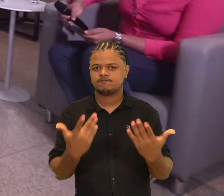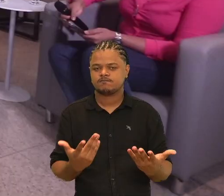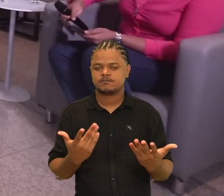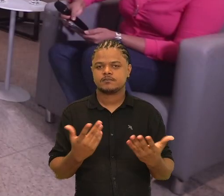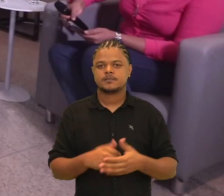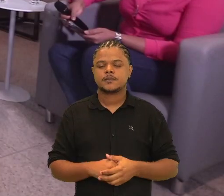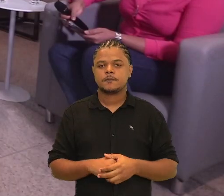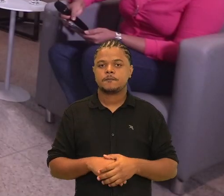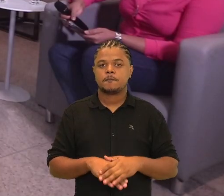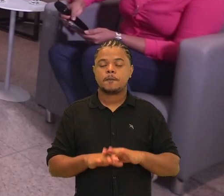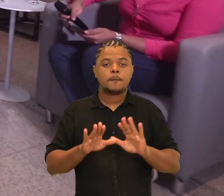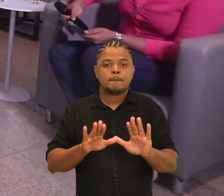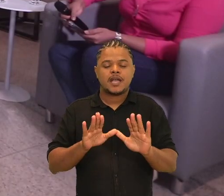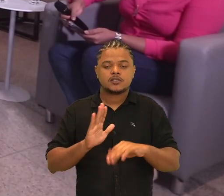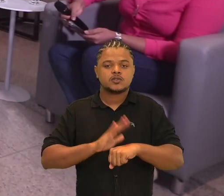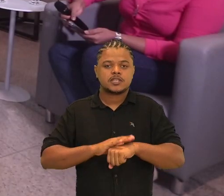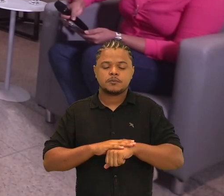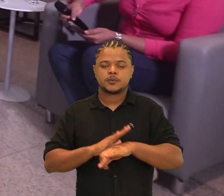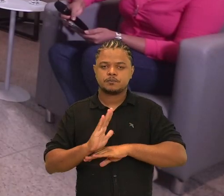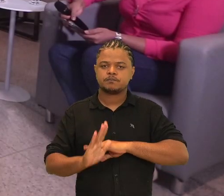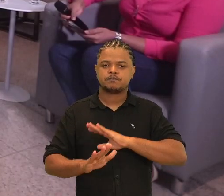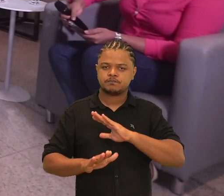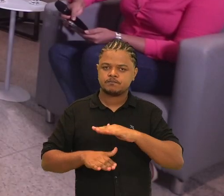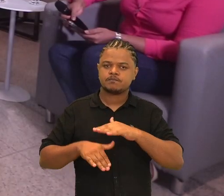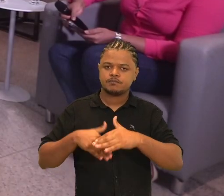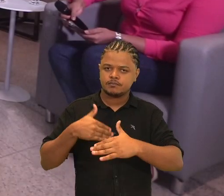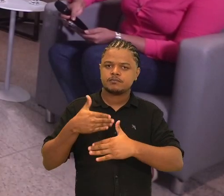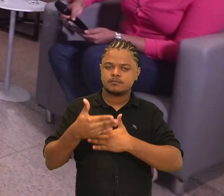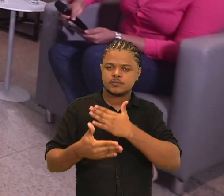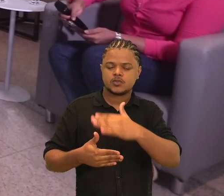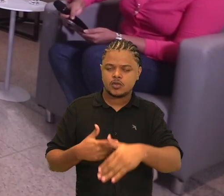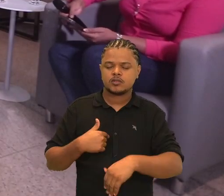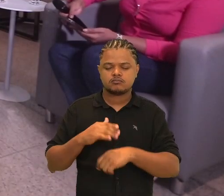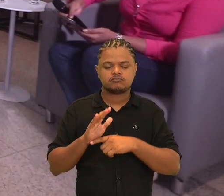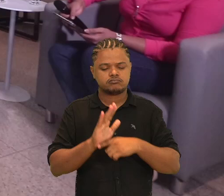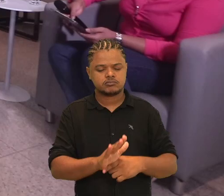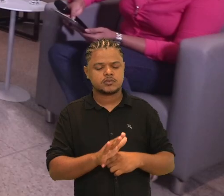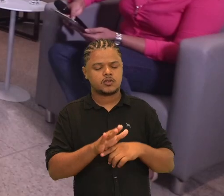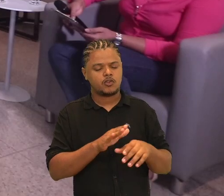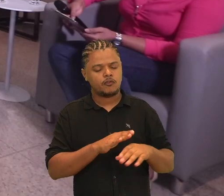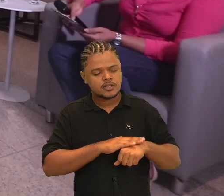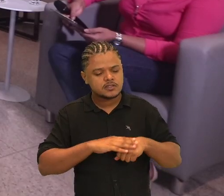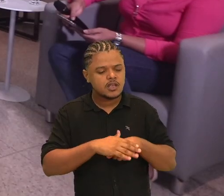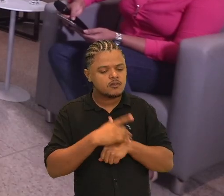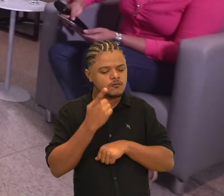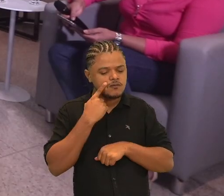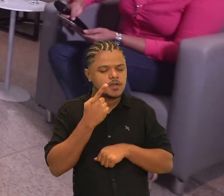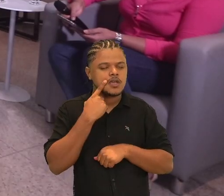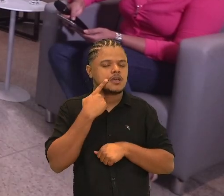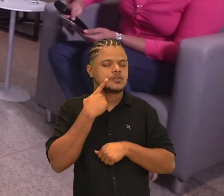desregular. Mas aí com o tempo a gente foi, claro, conduzido, né? Pela equipe, fazendo isso de